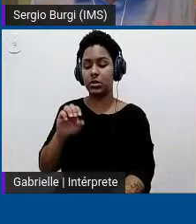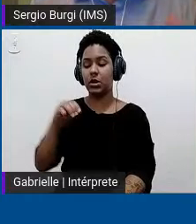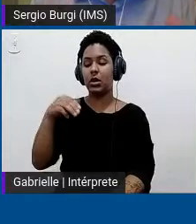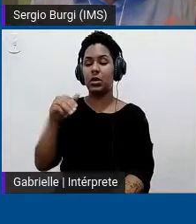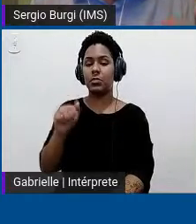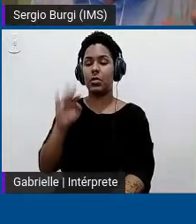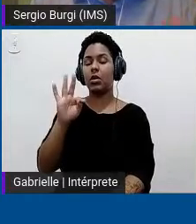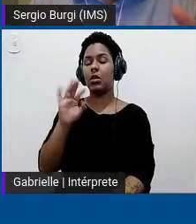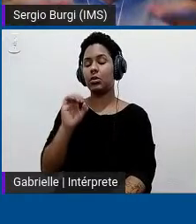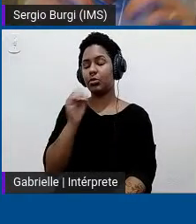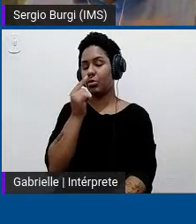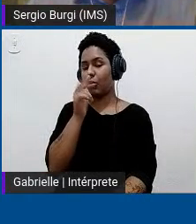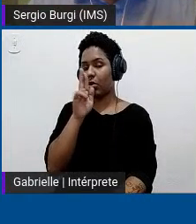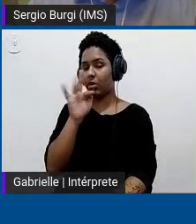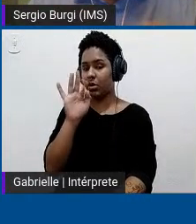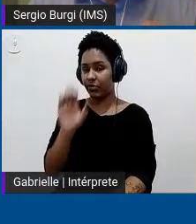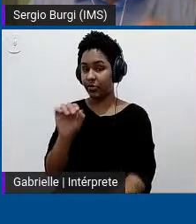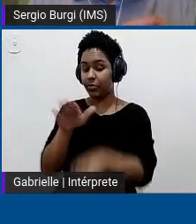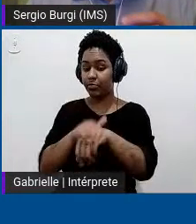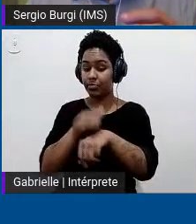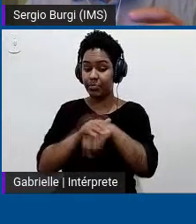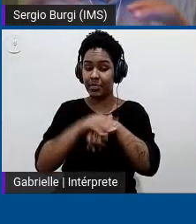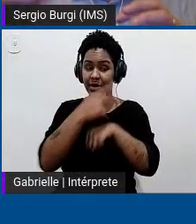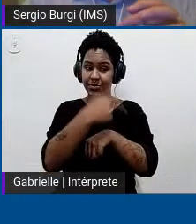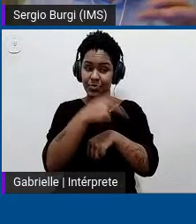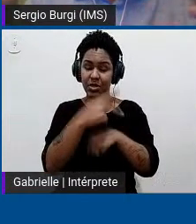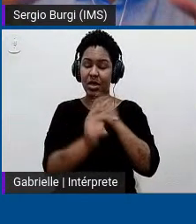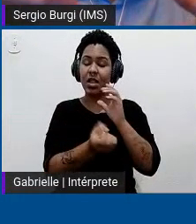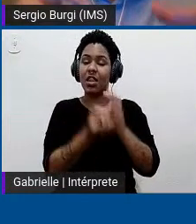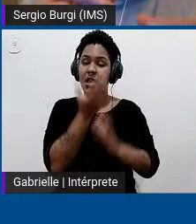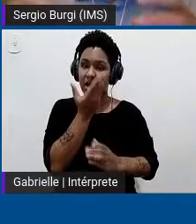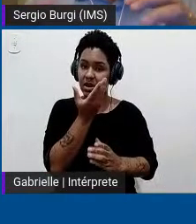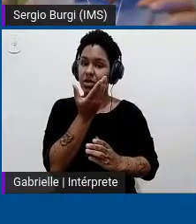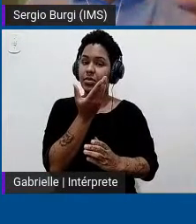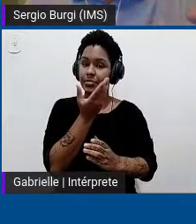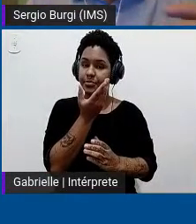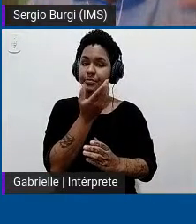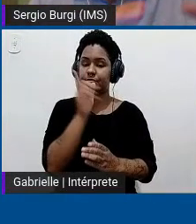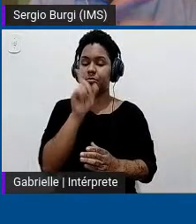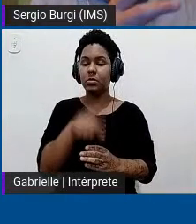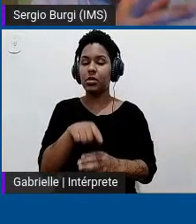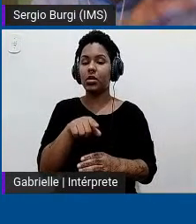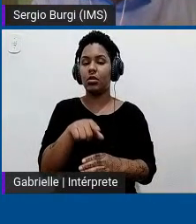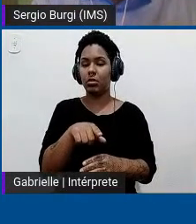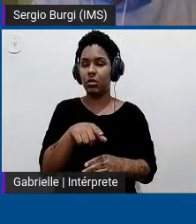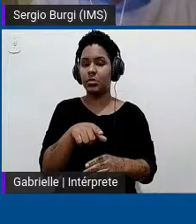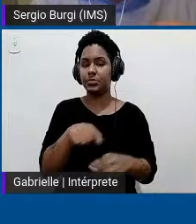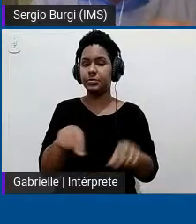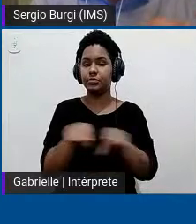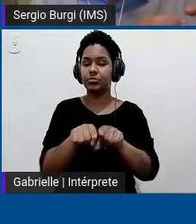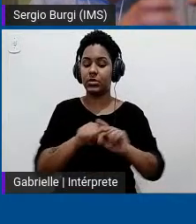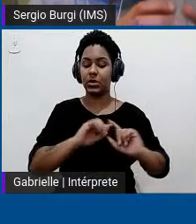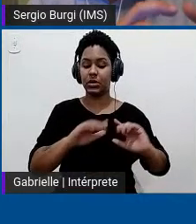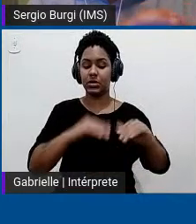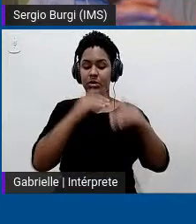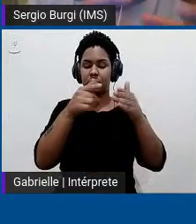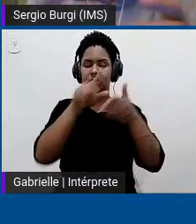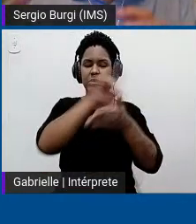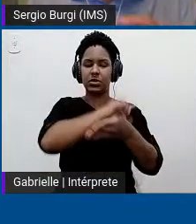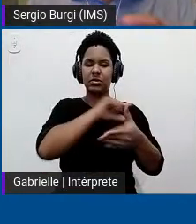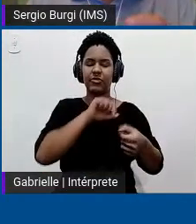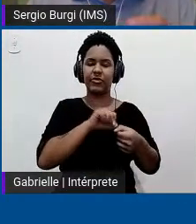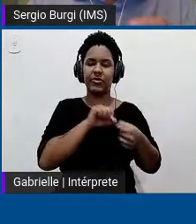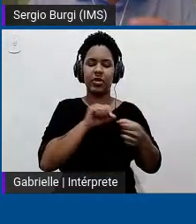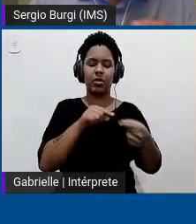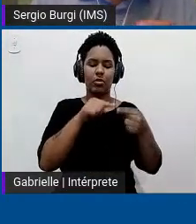dizer, um cinematógrafo desenvolvido por ele, né, pela justaposição de um desenvolvimento anterior ligado